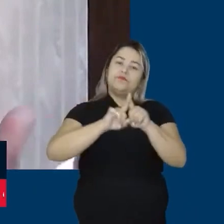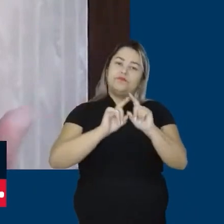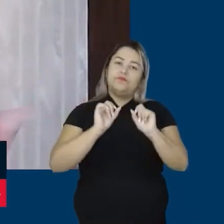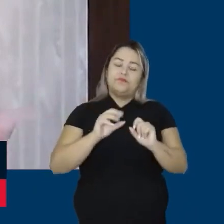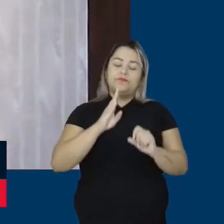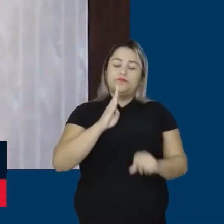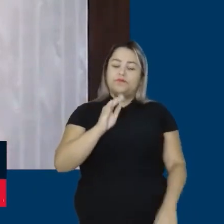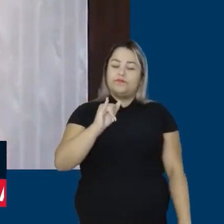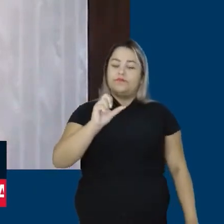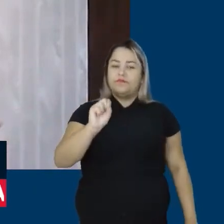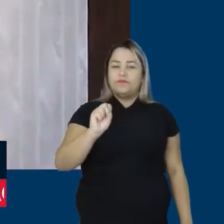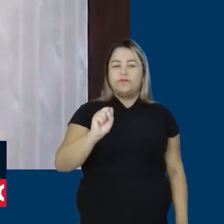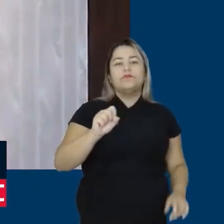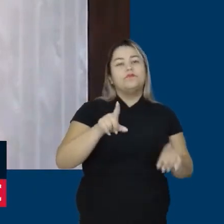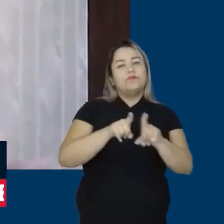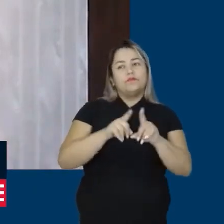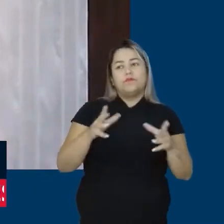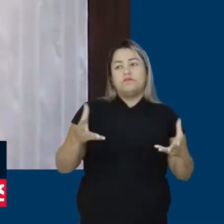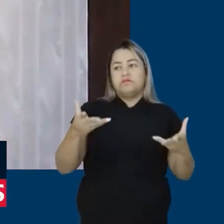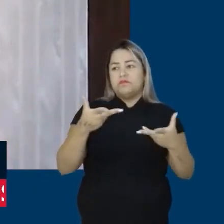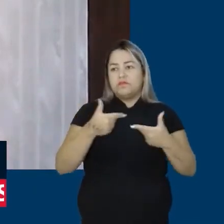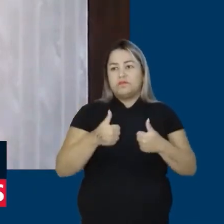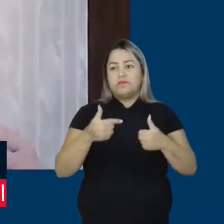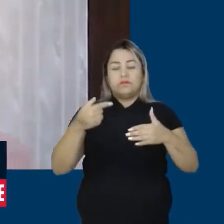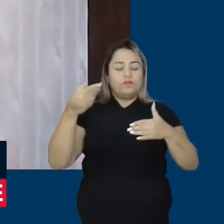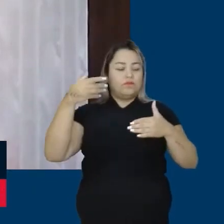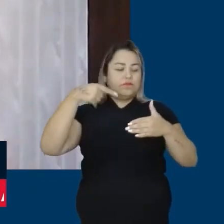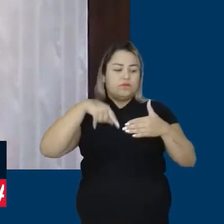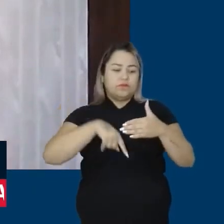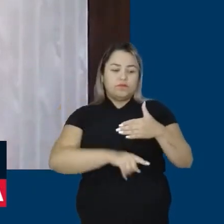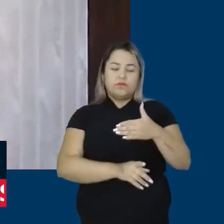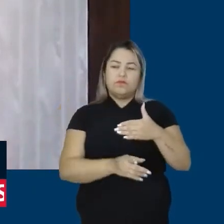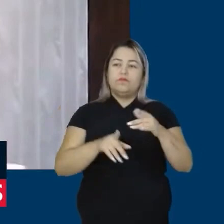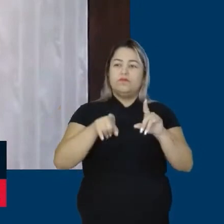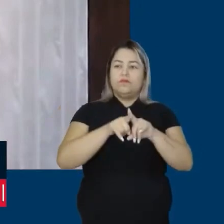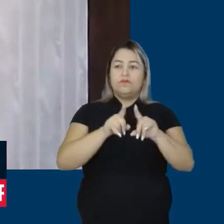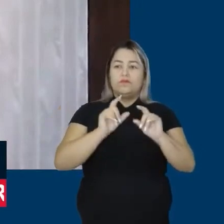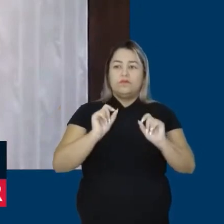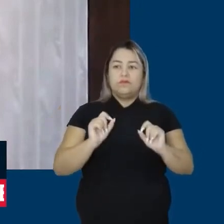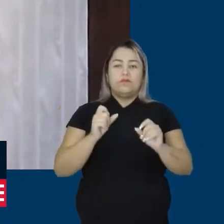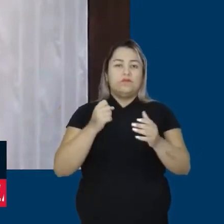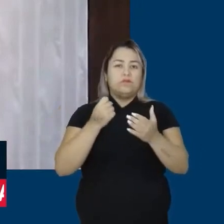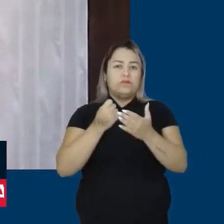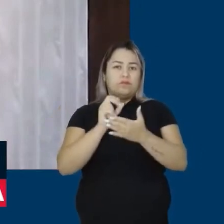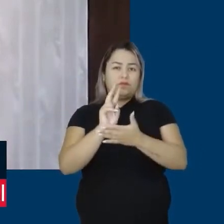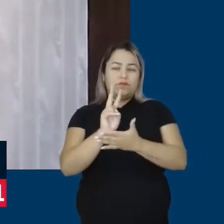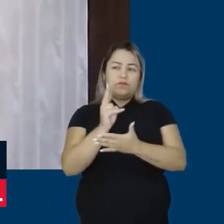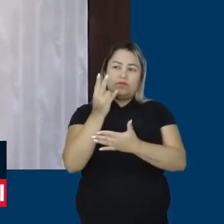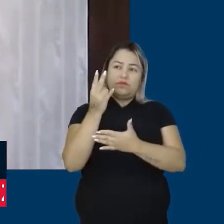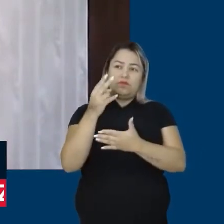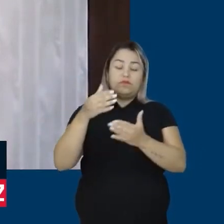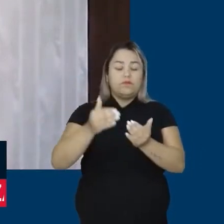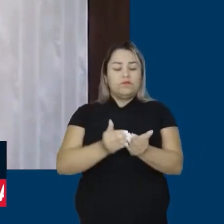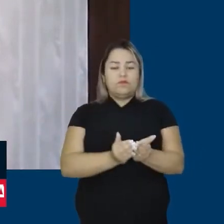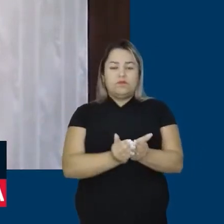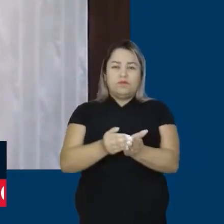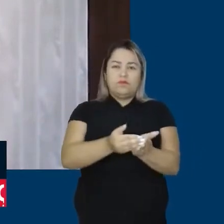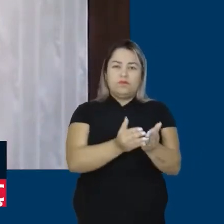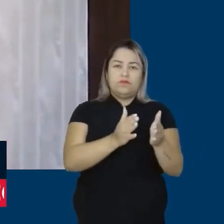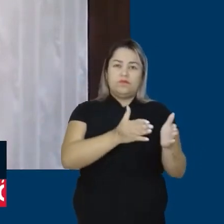hídricas extraordinárias, que permite a navegação com diminuição de custos, inclusive dentro de um processo